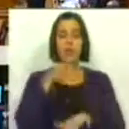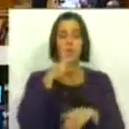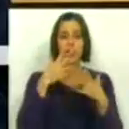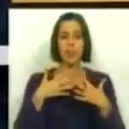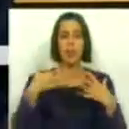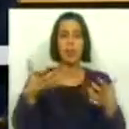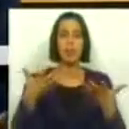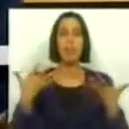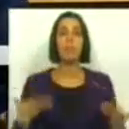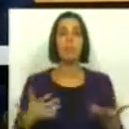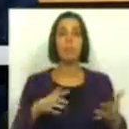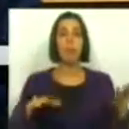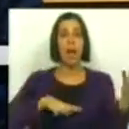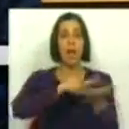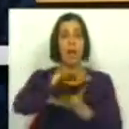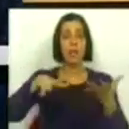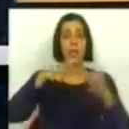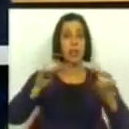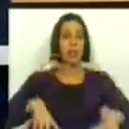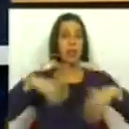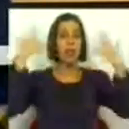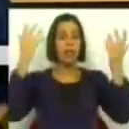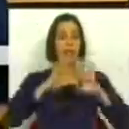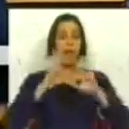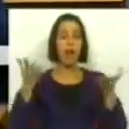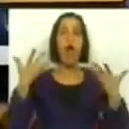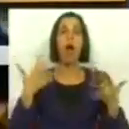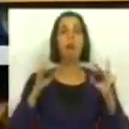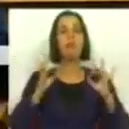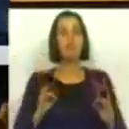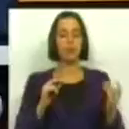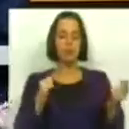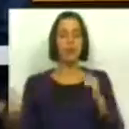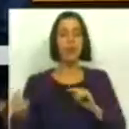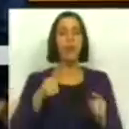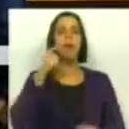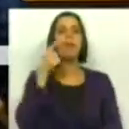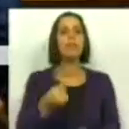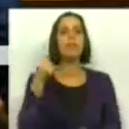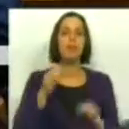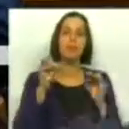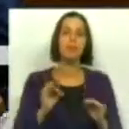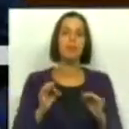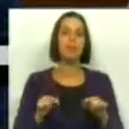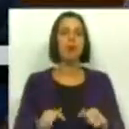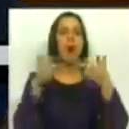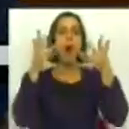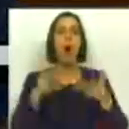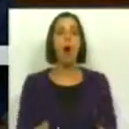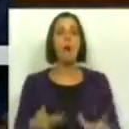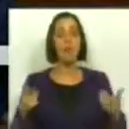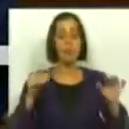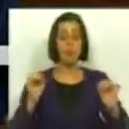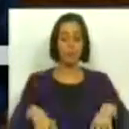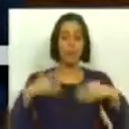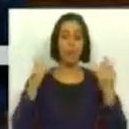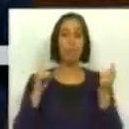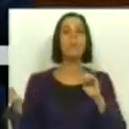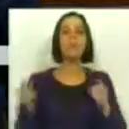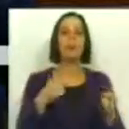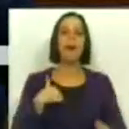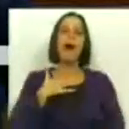Deputados, passada esta agitação inicial, entramos no debate na especialidade do orçamento e, neste início do